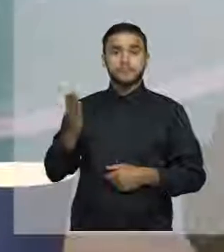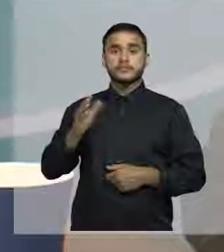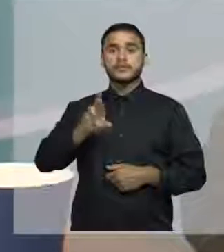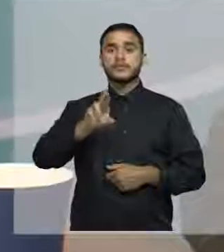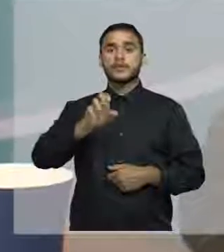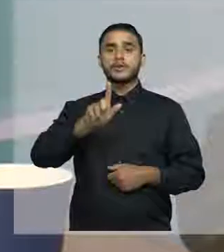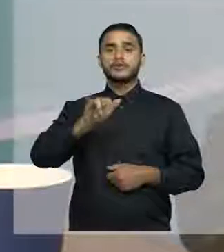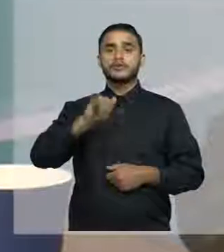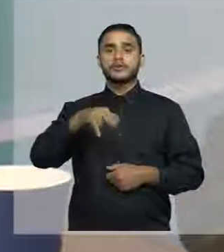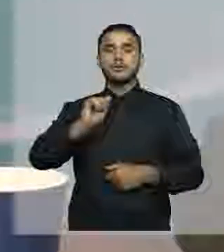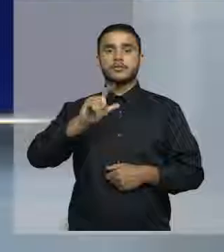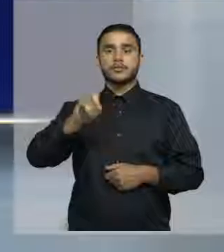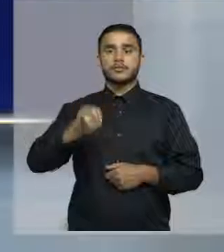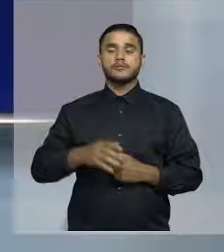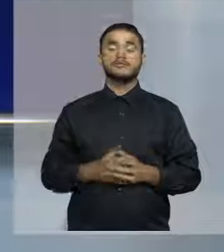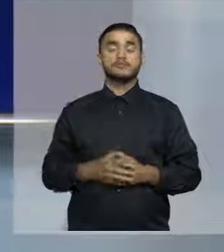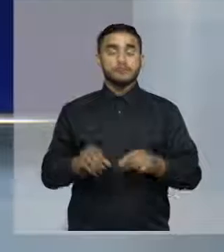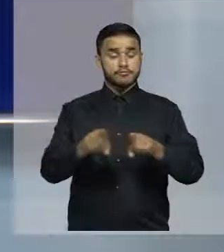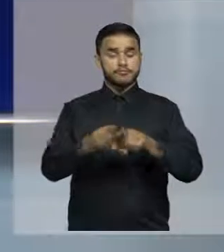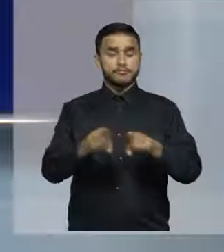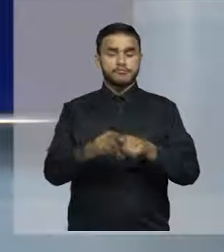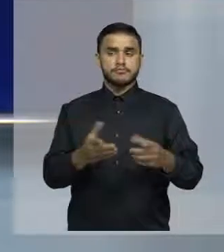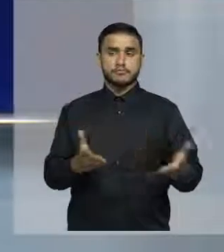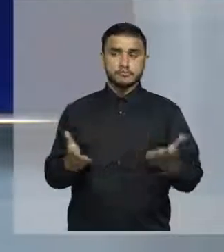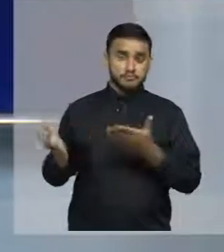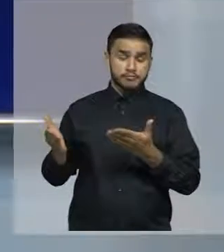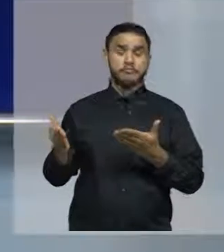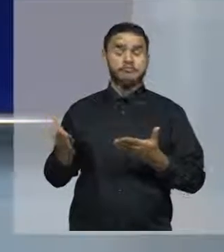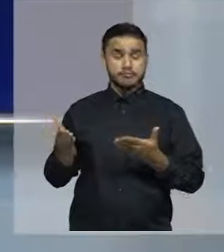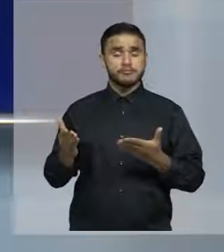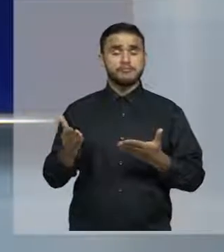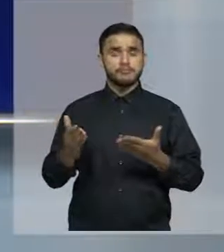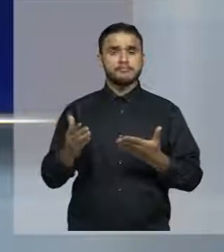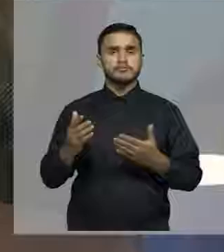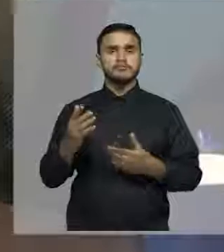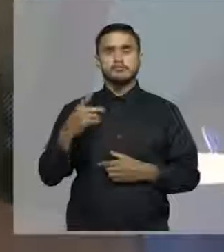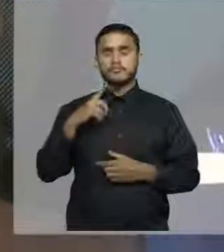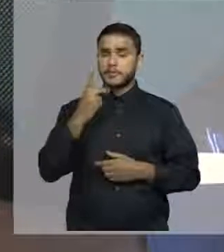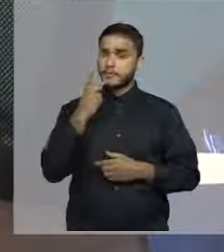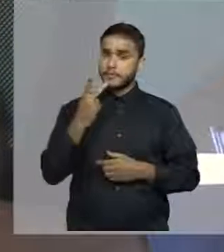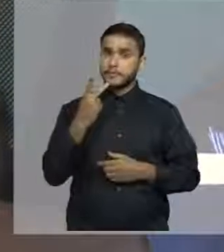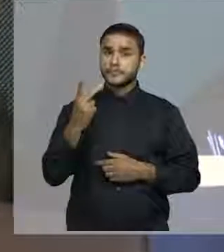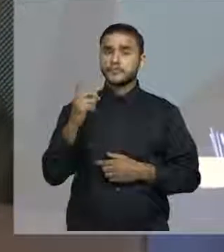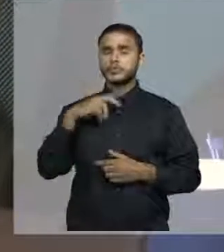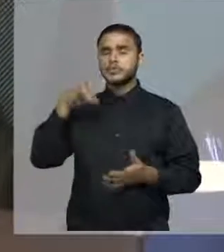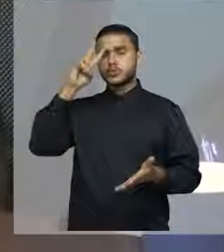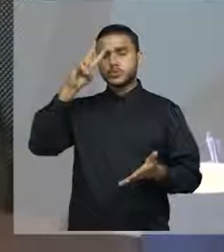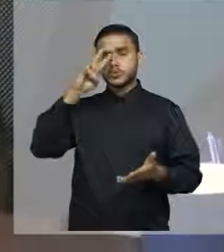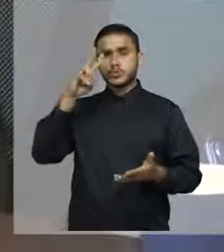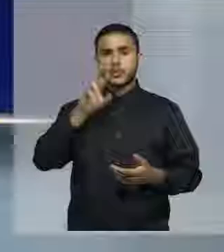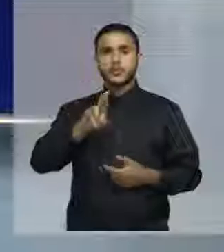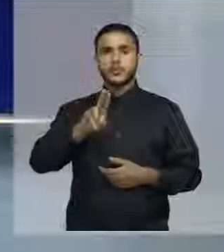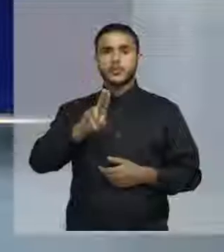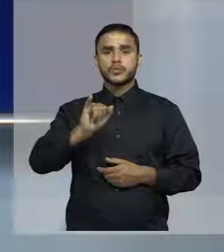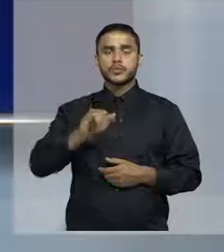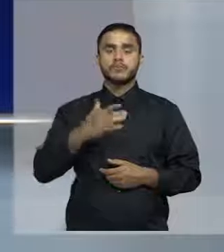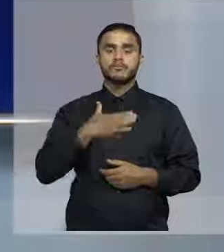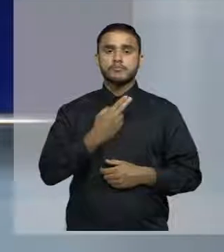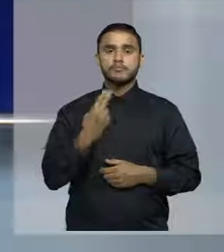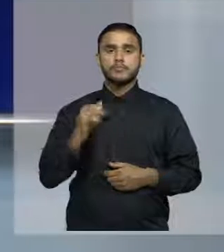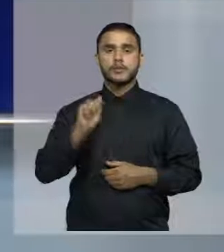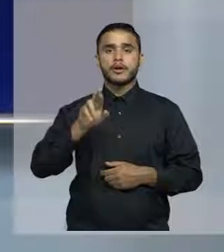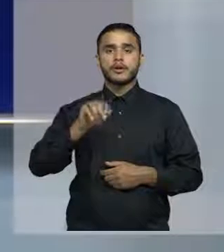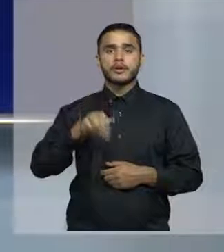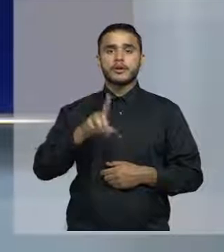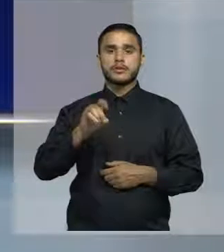Vasconcelos, e o historiador e professor, e também advogado, Rui Martinho Rodrigues. Eu sou Arnaldo Santos, peço a